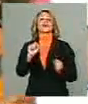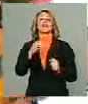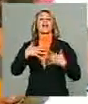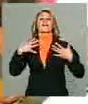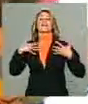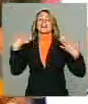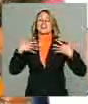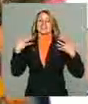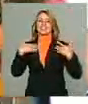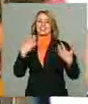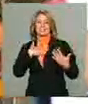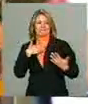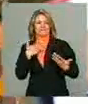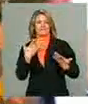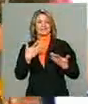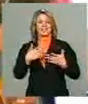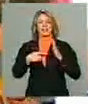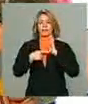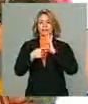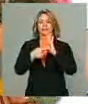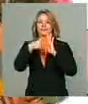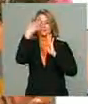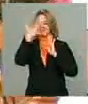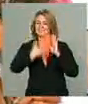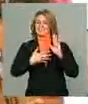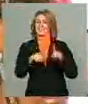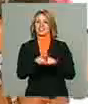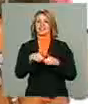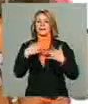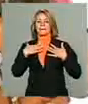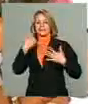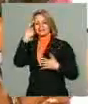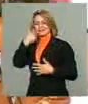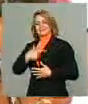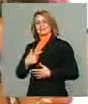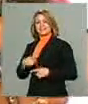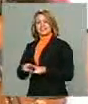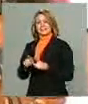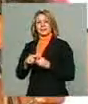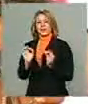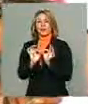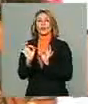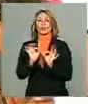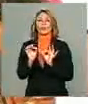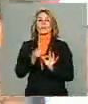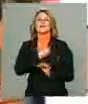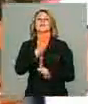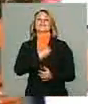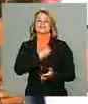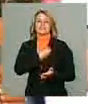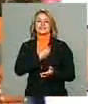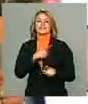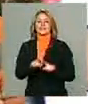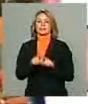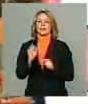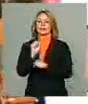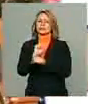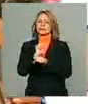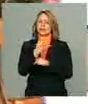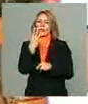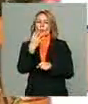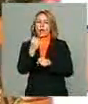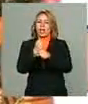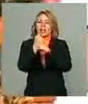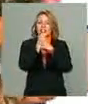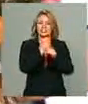alegria a minha expansividade o meu jeito o meu modo de viver eu esperei 4